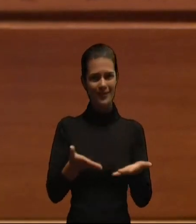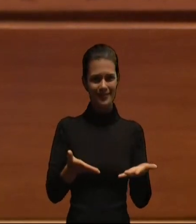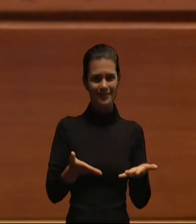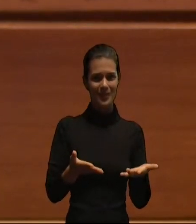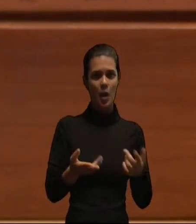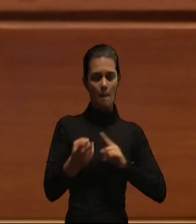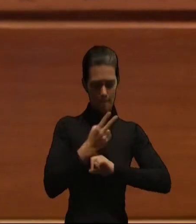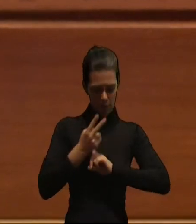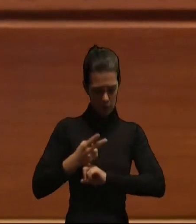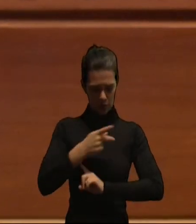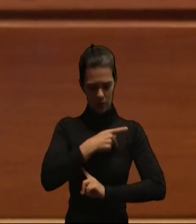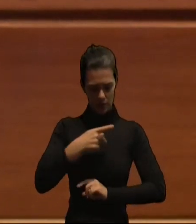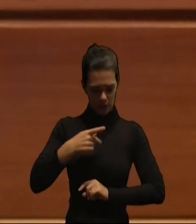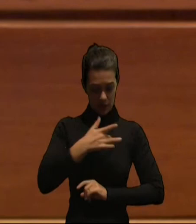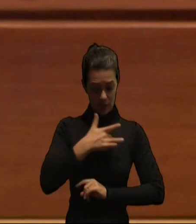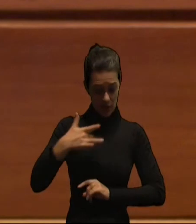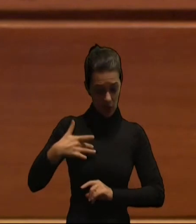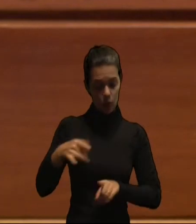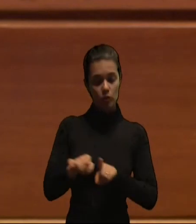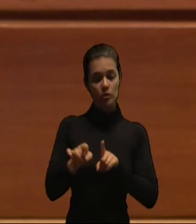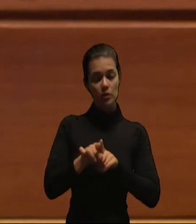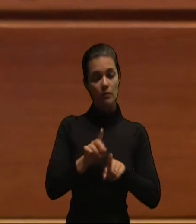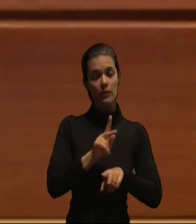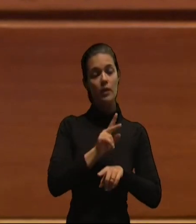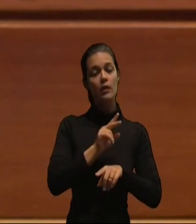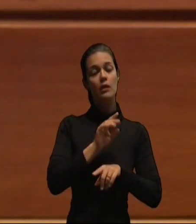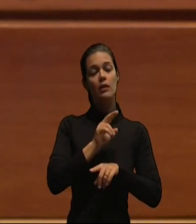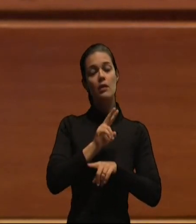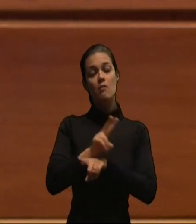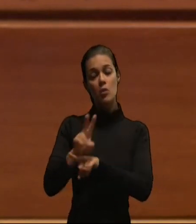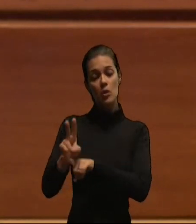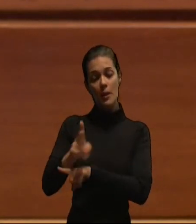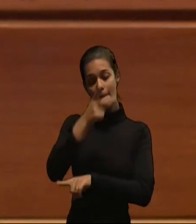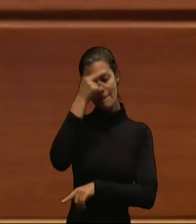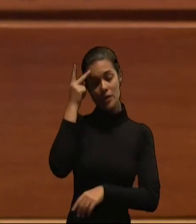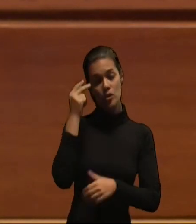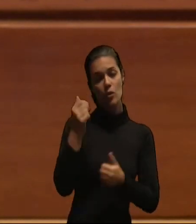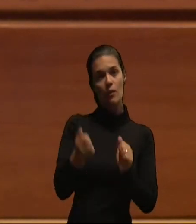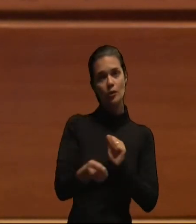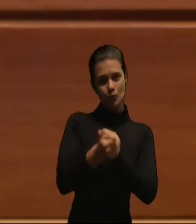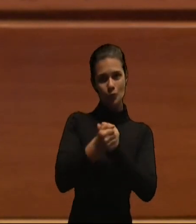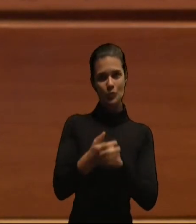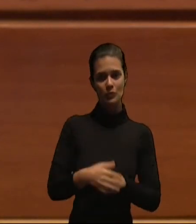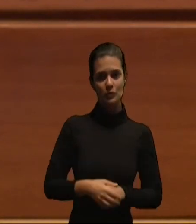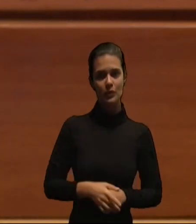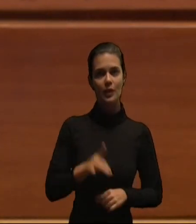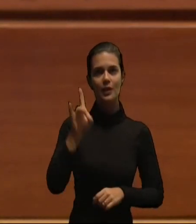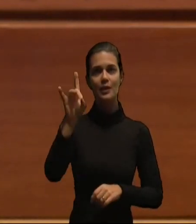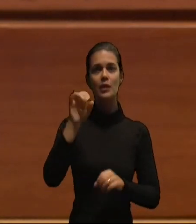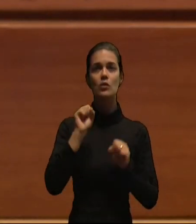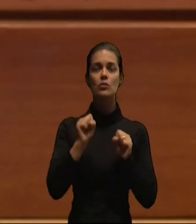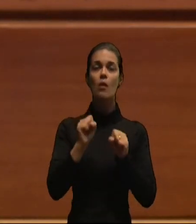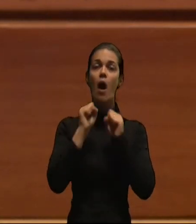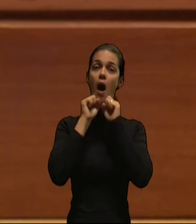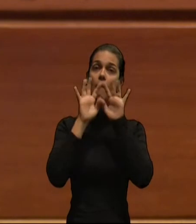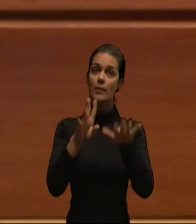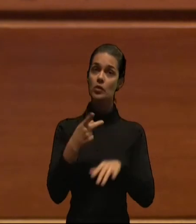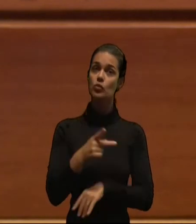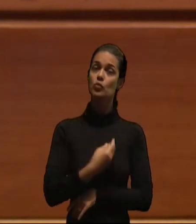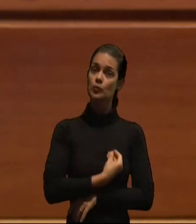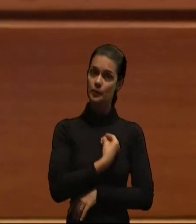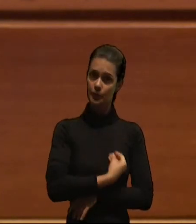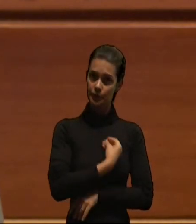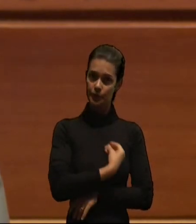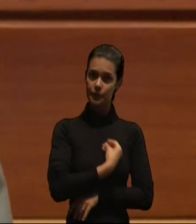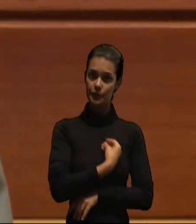a sua saúde e protegendo a saúde daquelas pessoas que estarão perto de você. Que Deus possa abençoá-lo. Eu quero, inclusive, neste momento